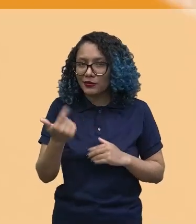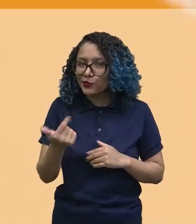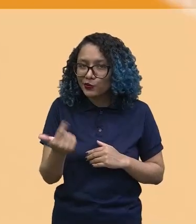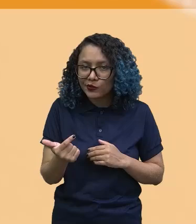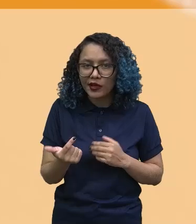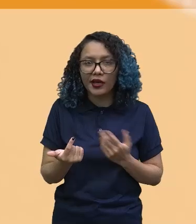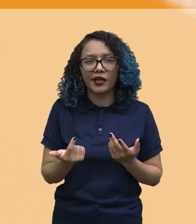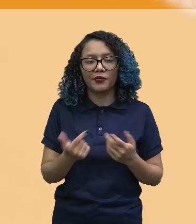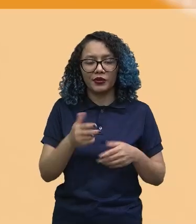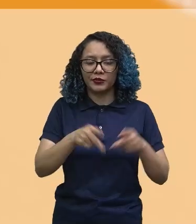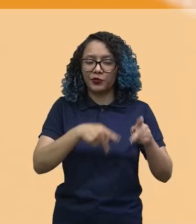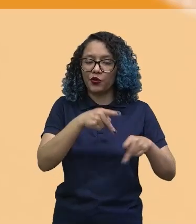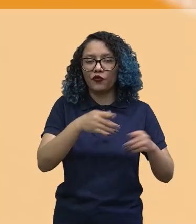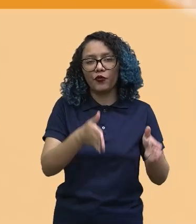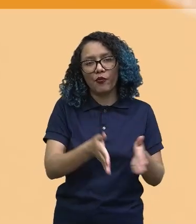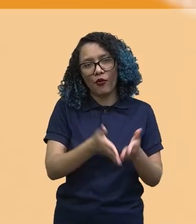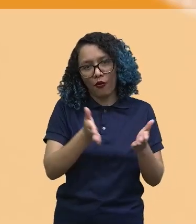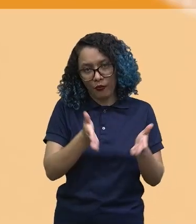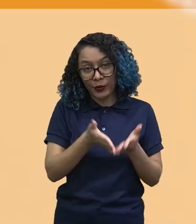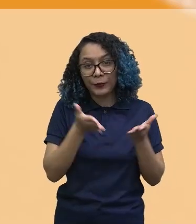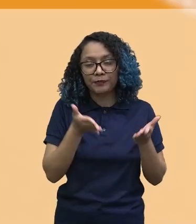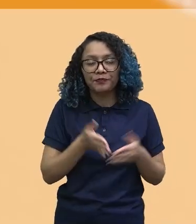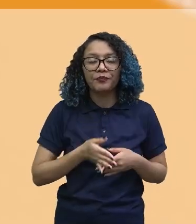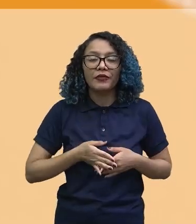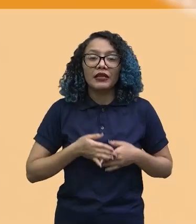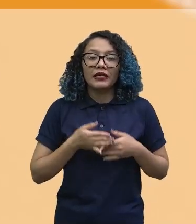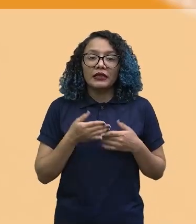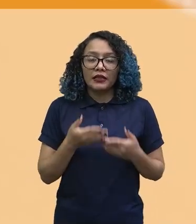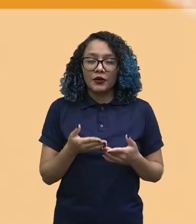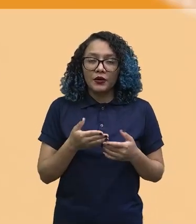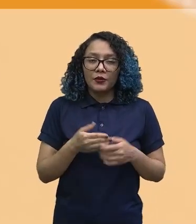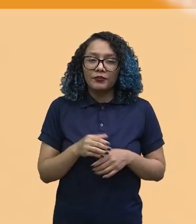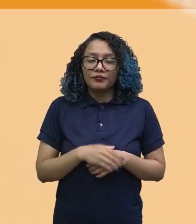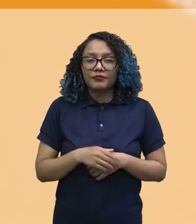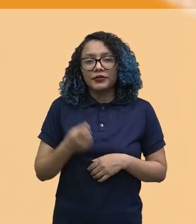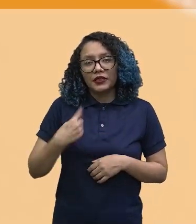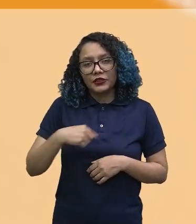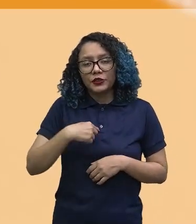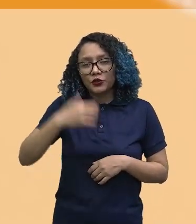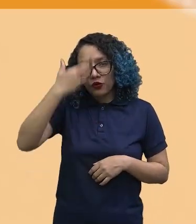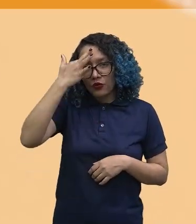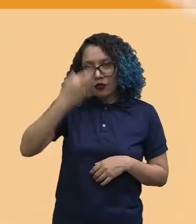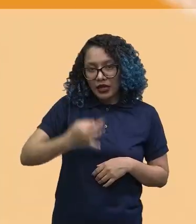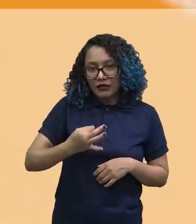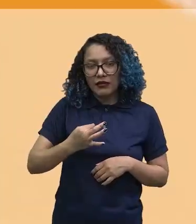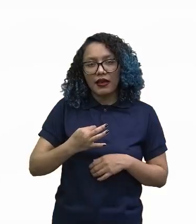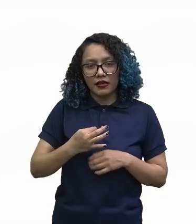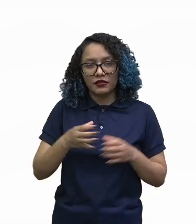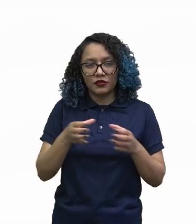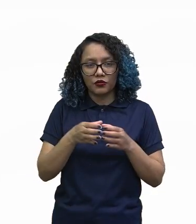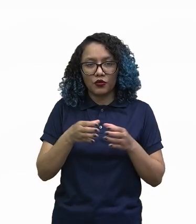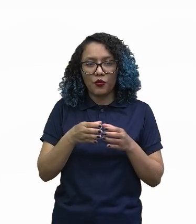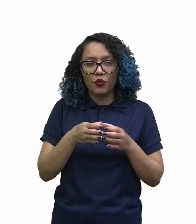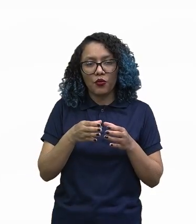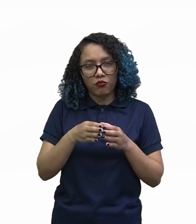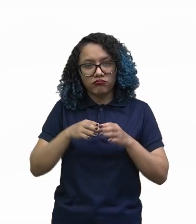mais empobrecidas. E, para compreender o movimento de Canudos, temos algumas